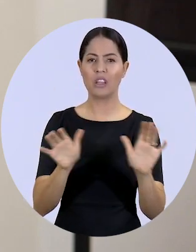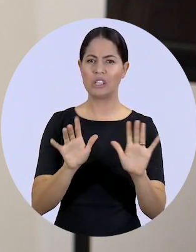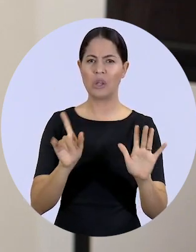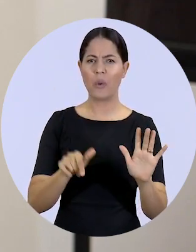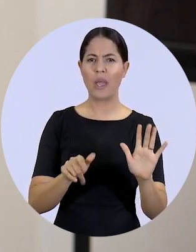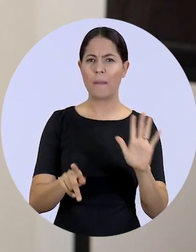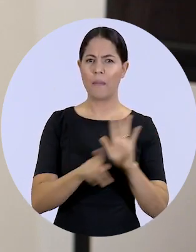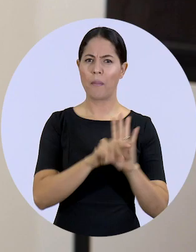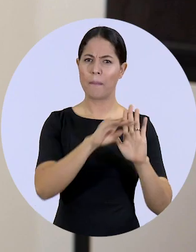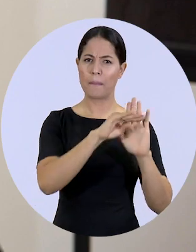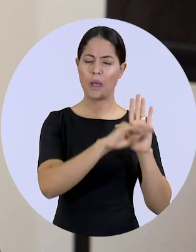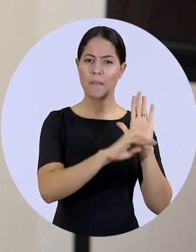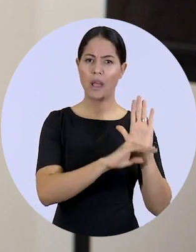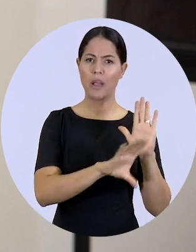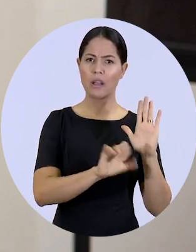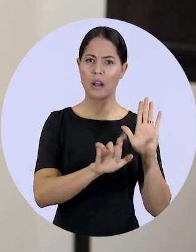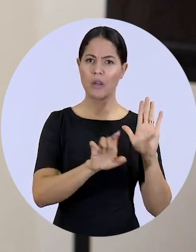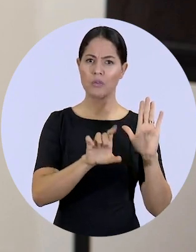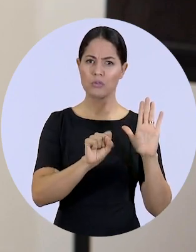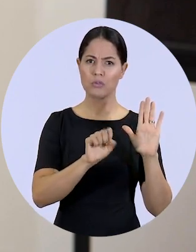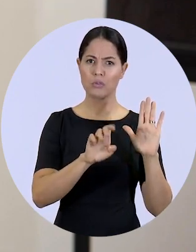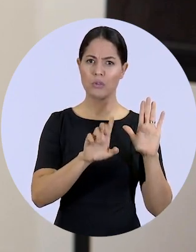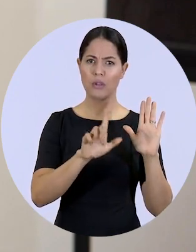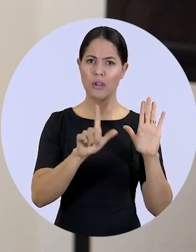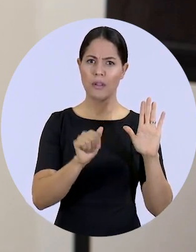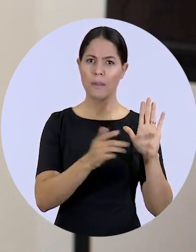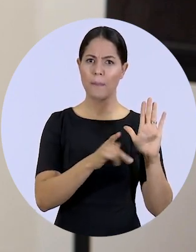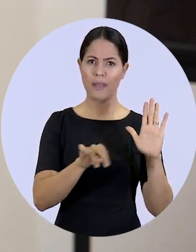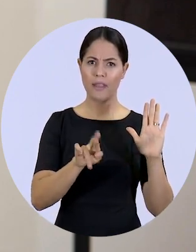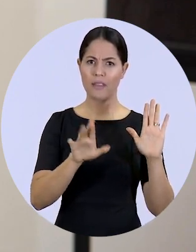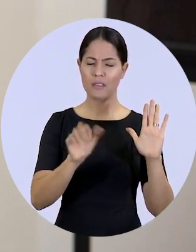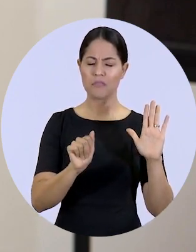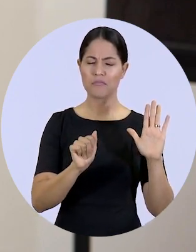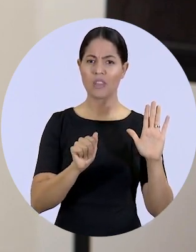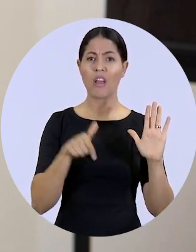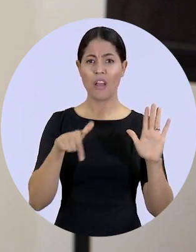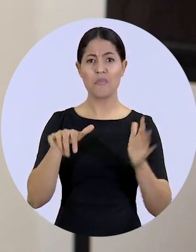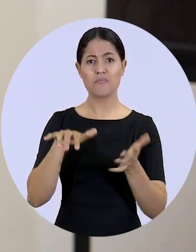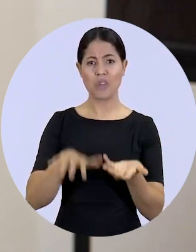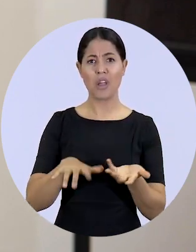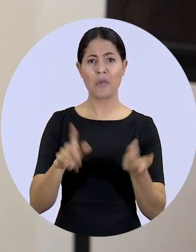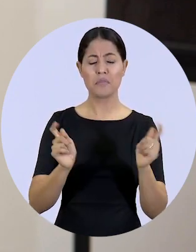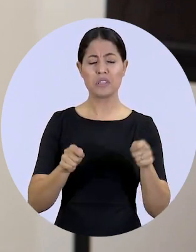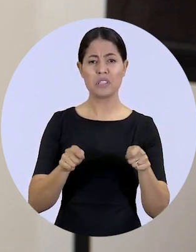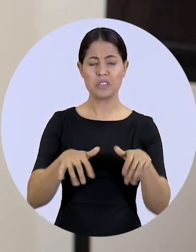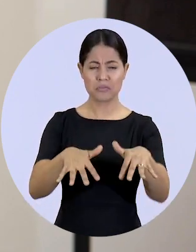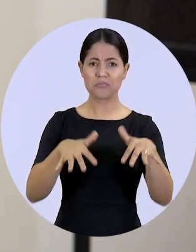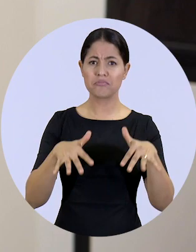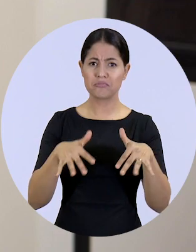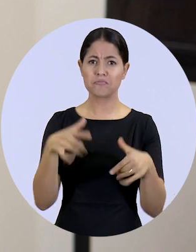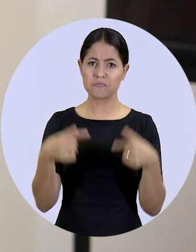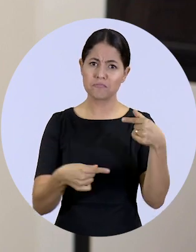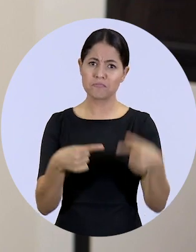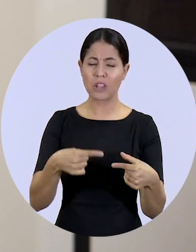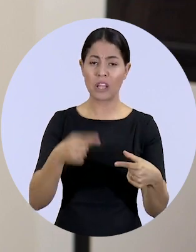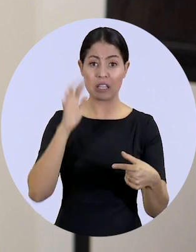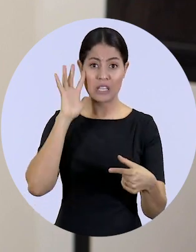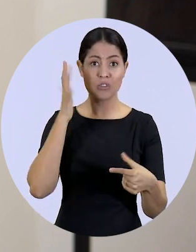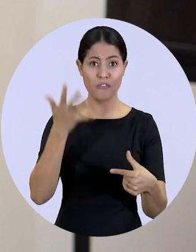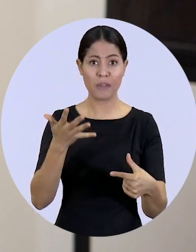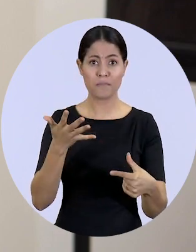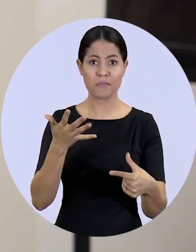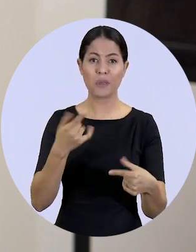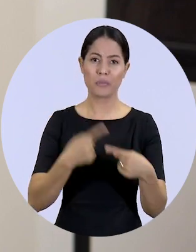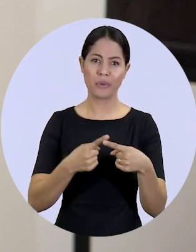da cláusula pétrea, o Congresso Nacional tem que fazer essa discussão. Eu não digo que não, até porque o Congresso Nacional, evidentemente, como